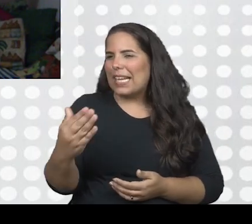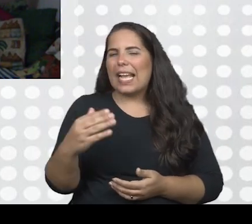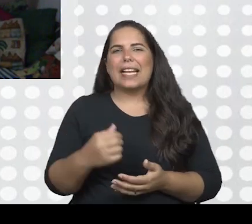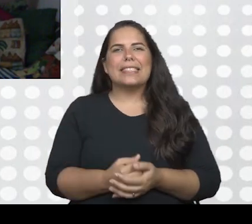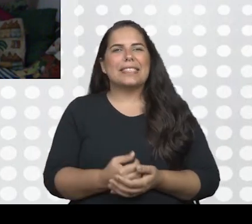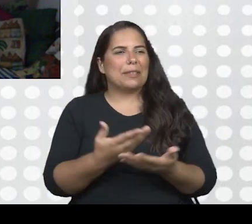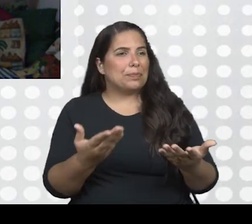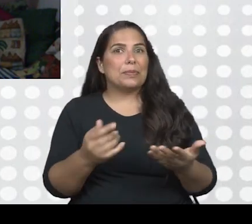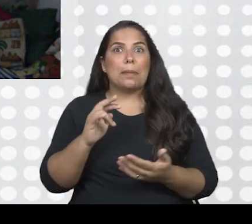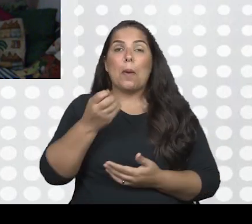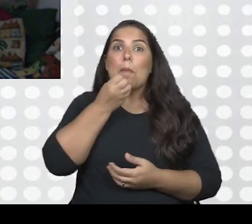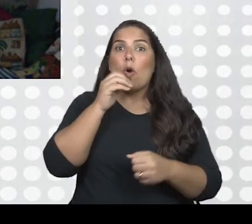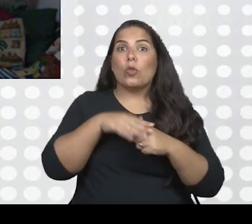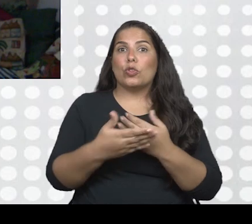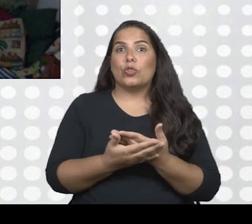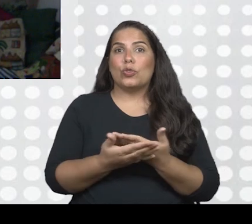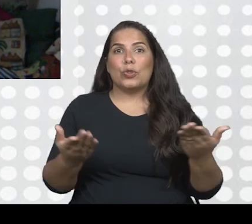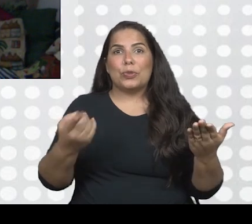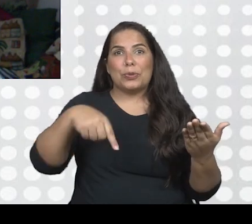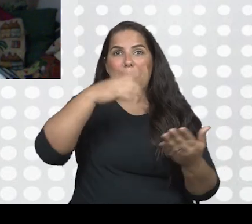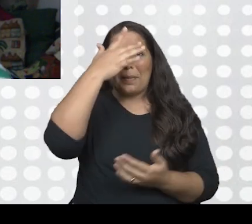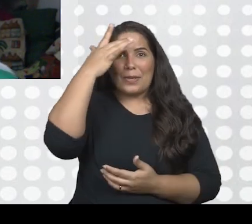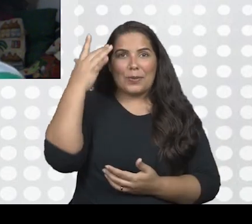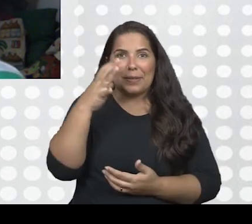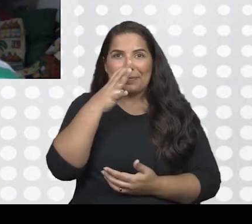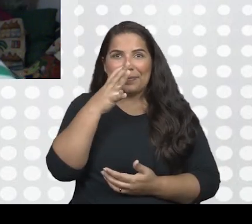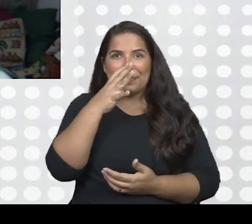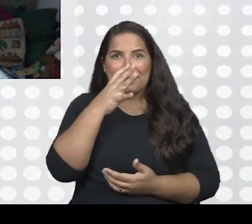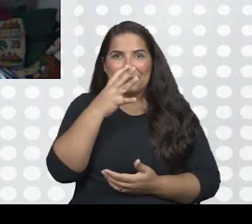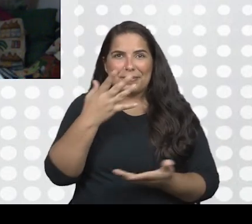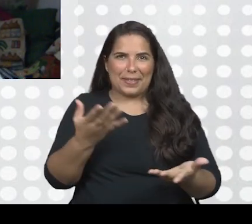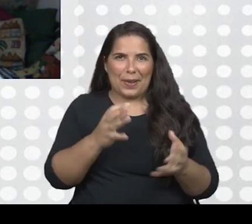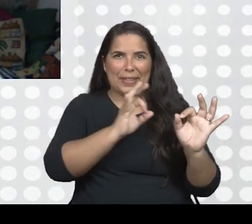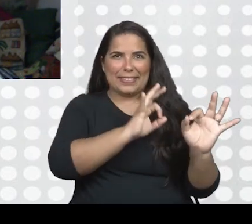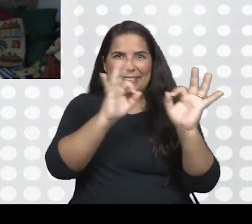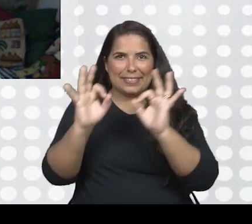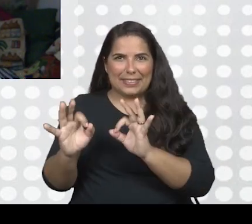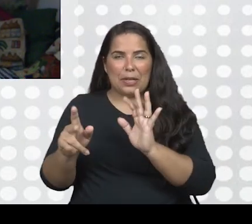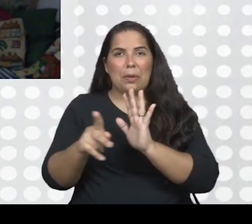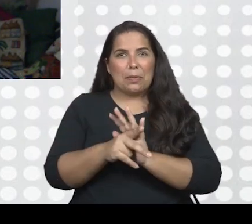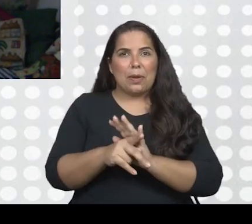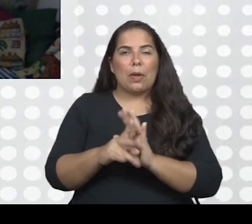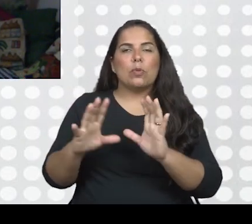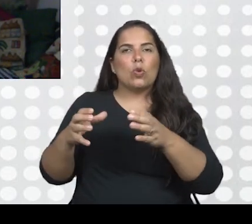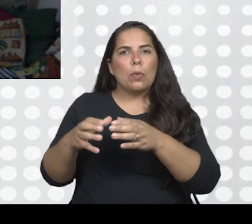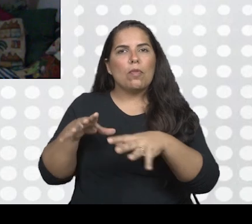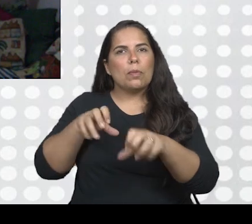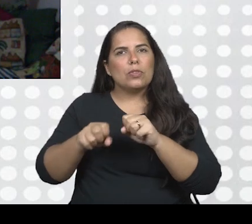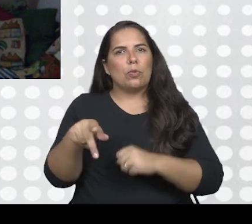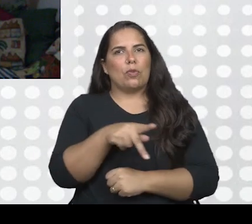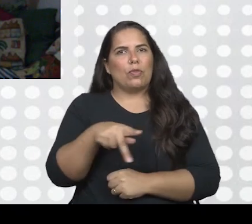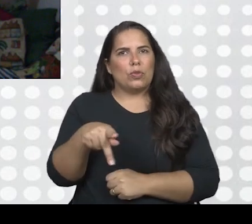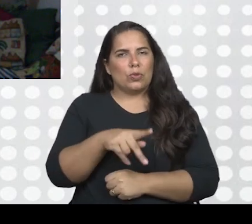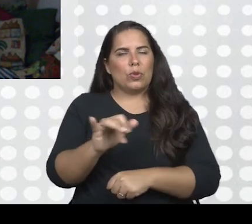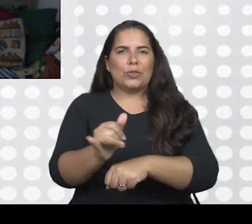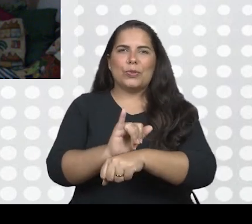Carmen, Gabriel. Boa noite para todas as pessoas que estão nos assistindo agora e pelo canal do Complexo de Formação de Professores